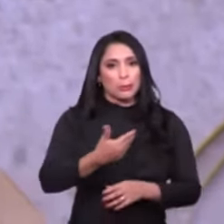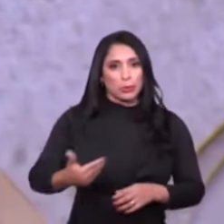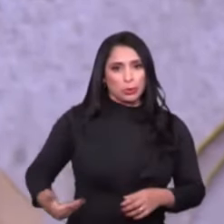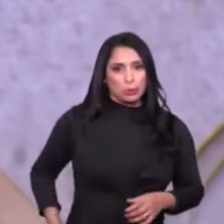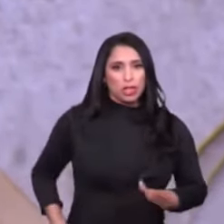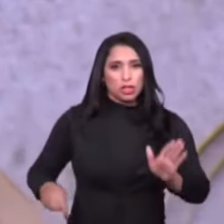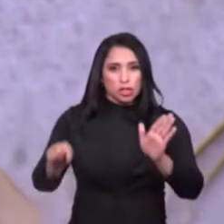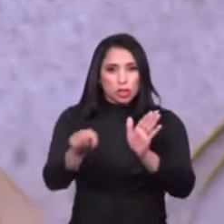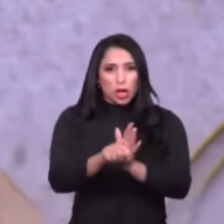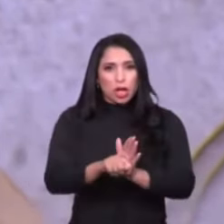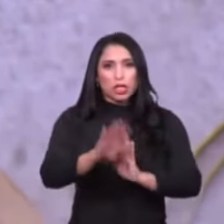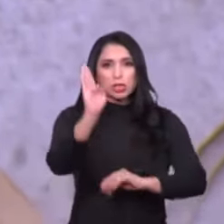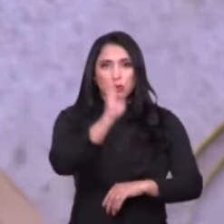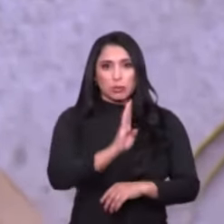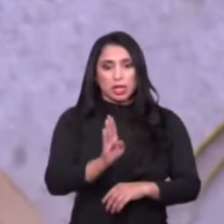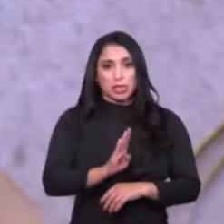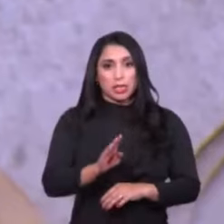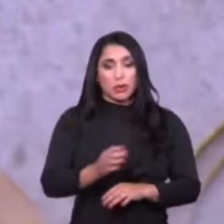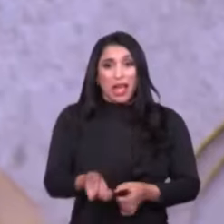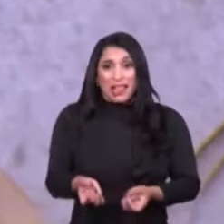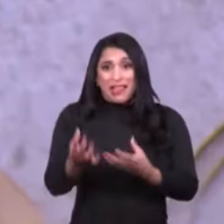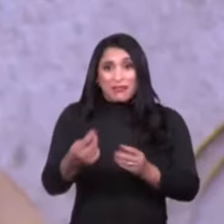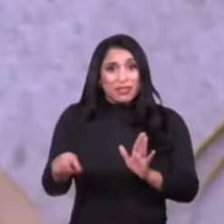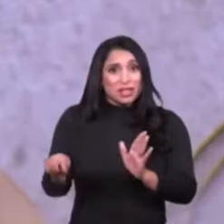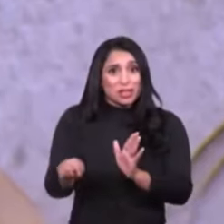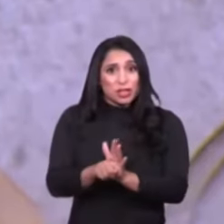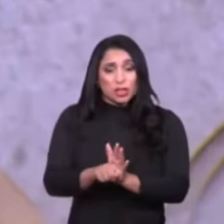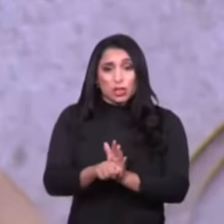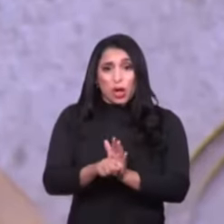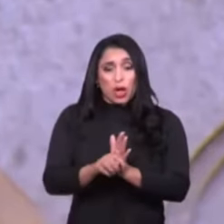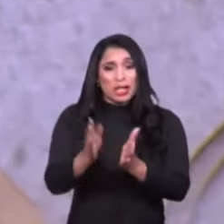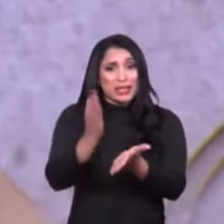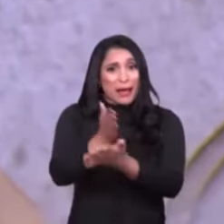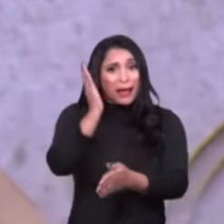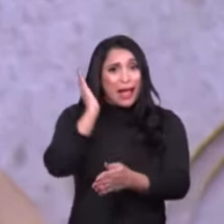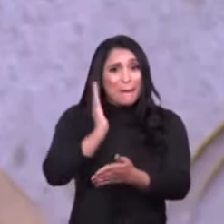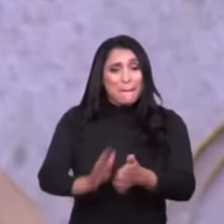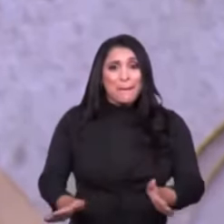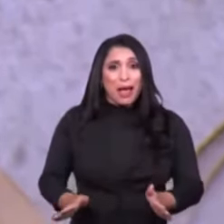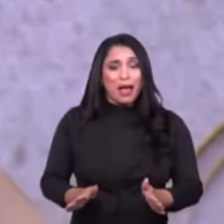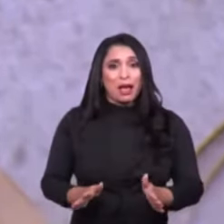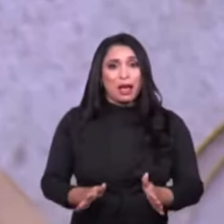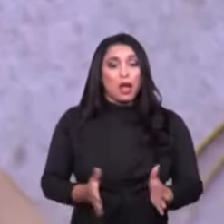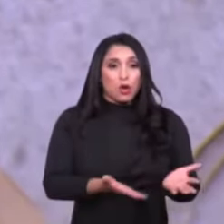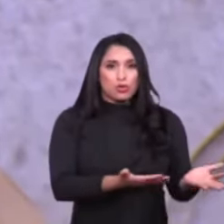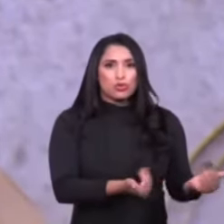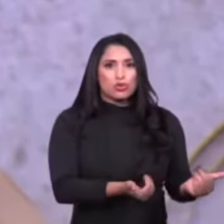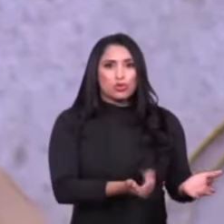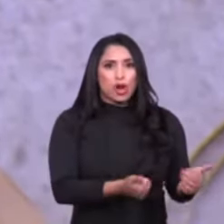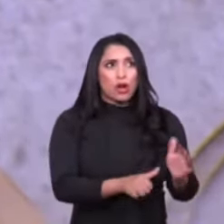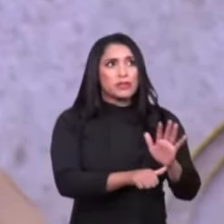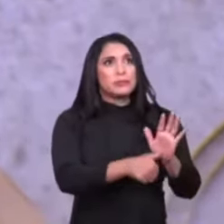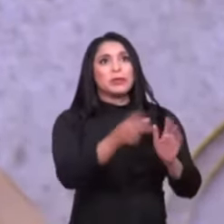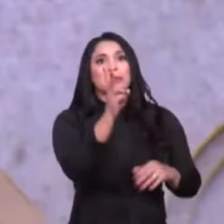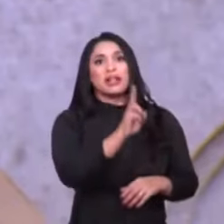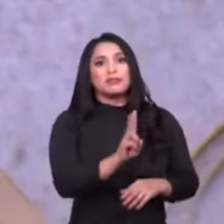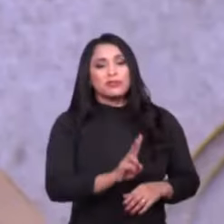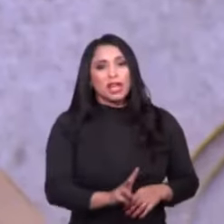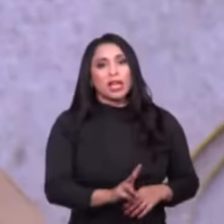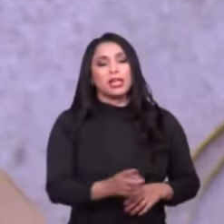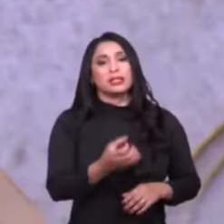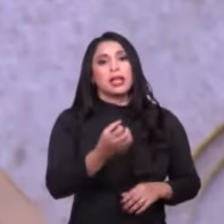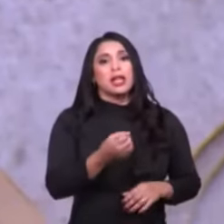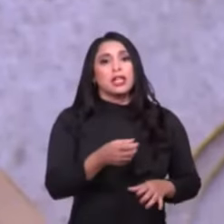deve ser quebrar o poder do tráfico, diminuir o hipercarceramento de jovens primários e de bons antecedentes